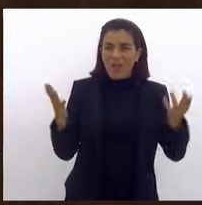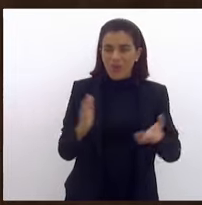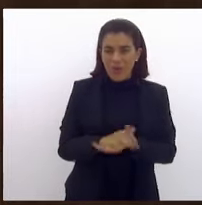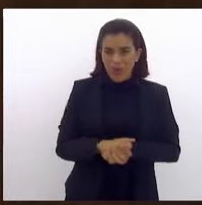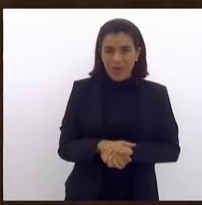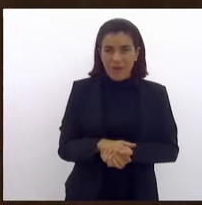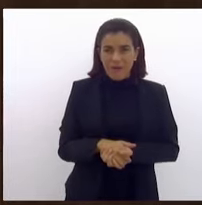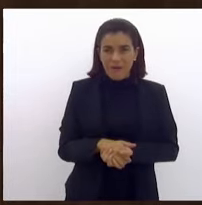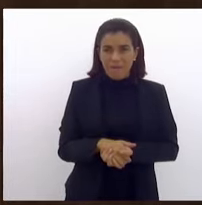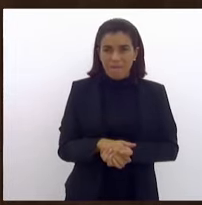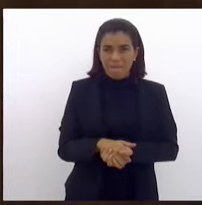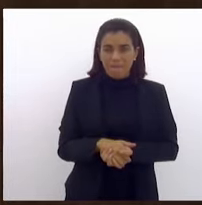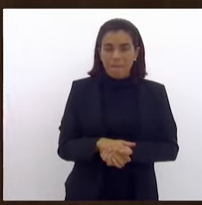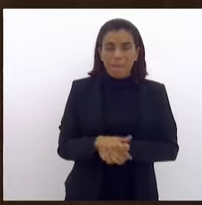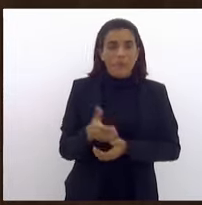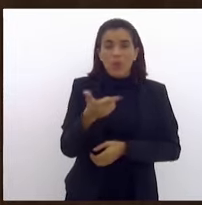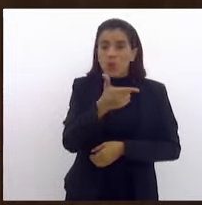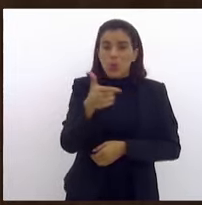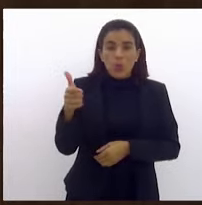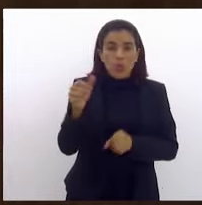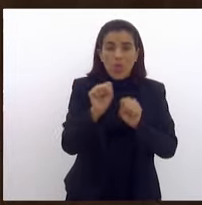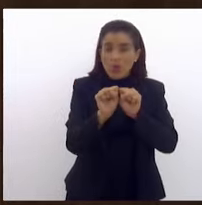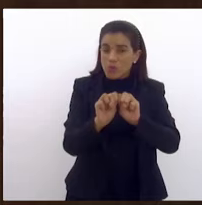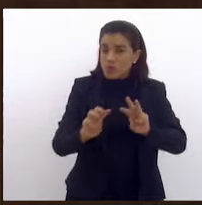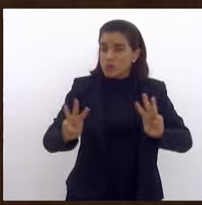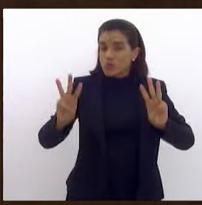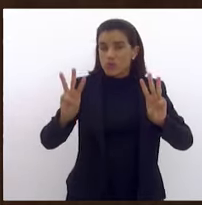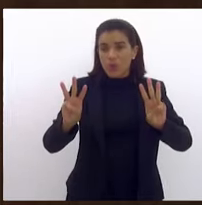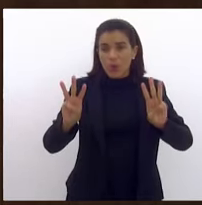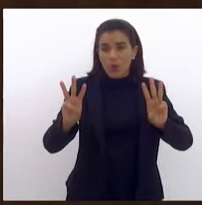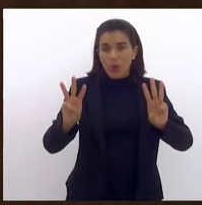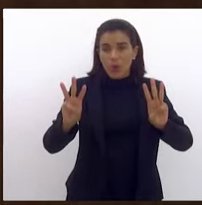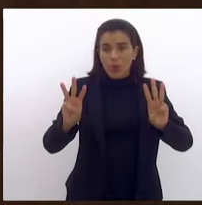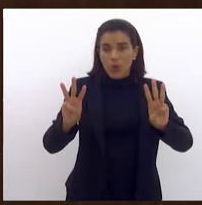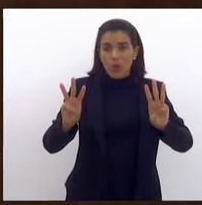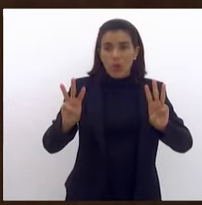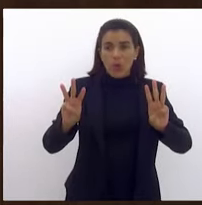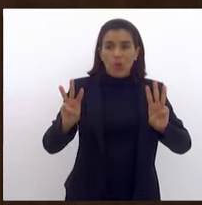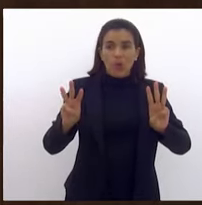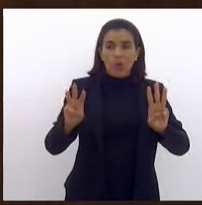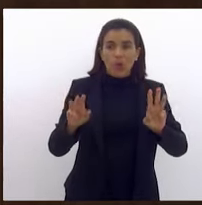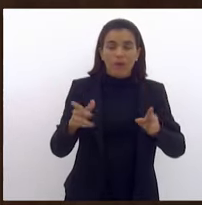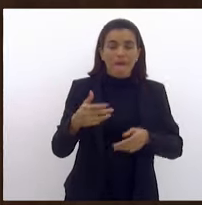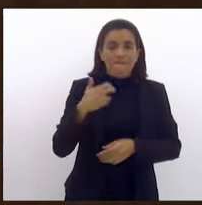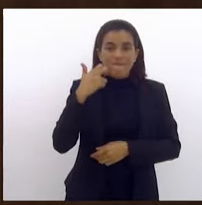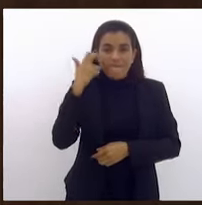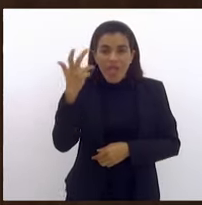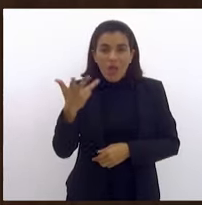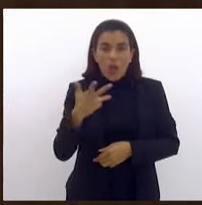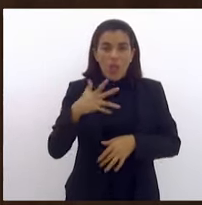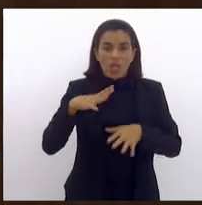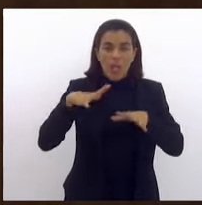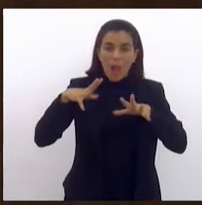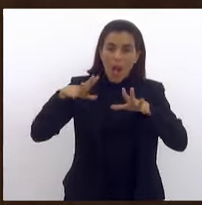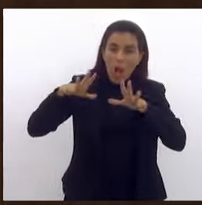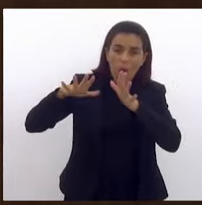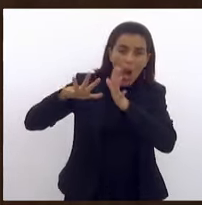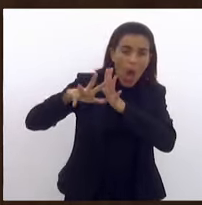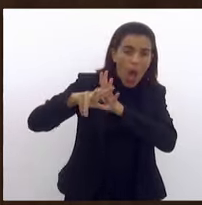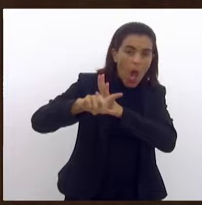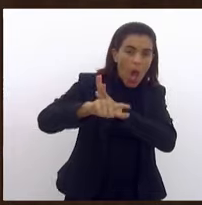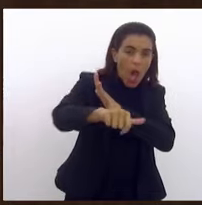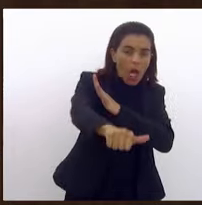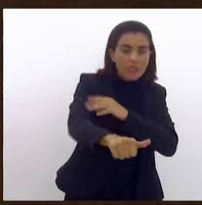para o mundo. Não tem um show que acontece aqui que não seja uma vergonha de assalto, de arrastão. Tudo acontece